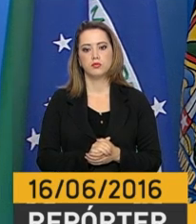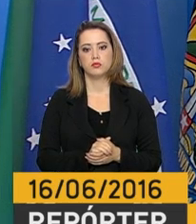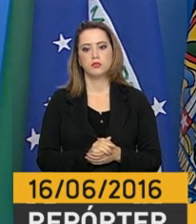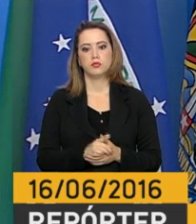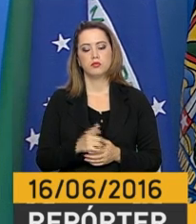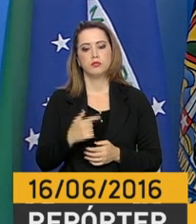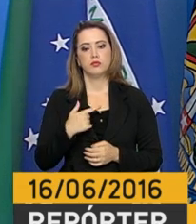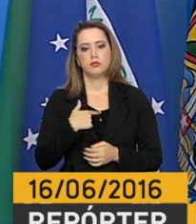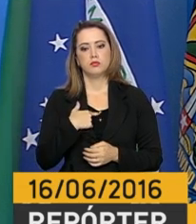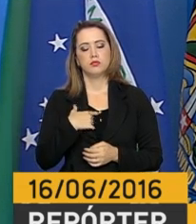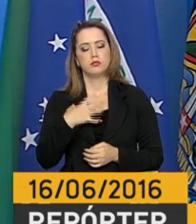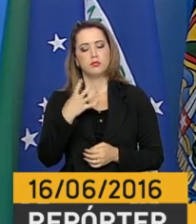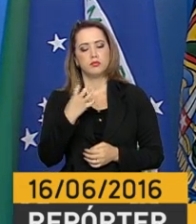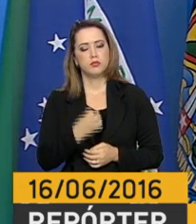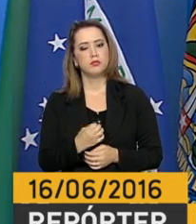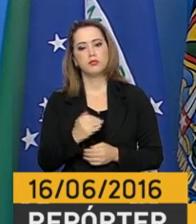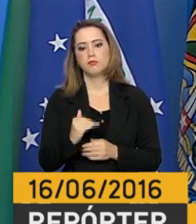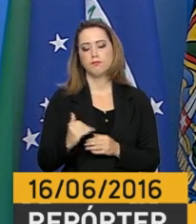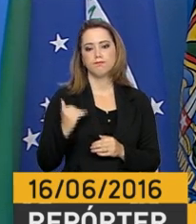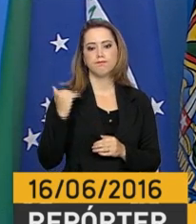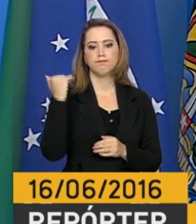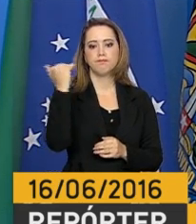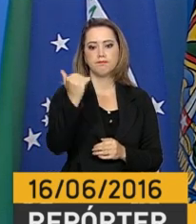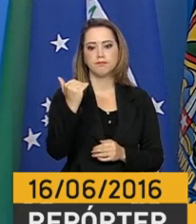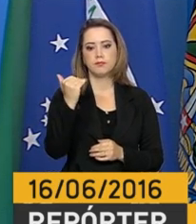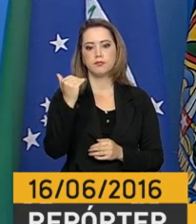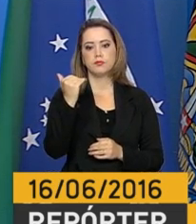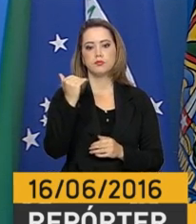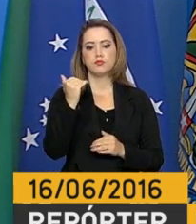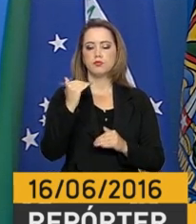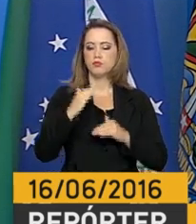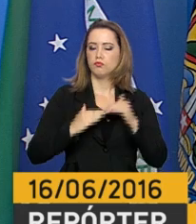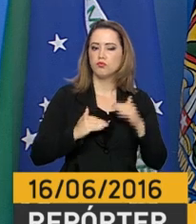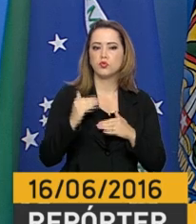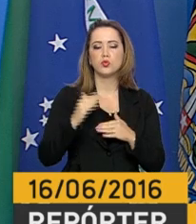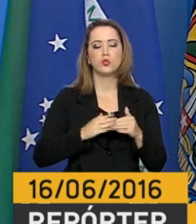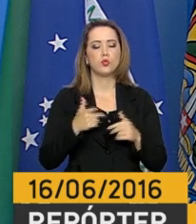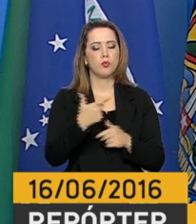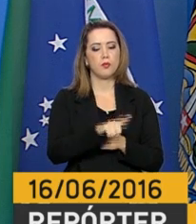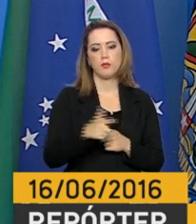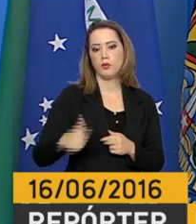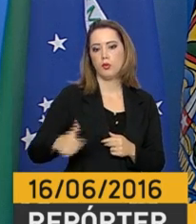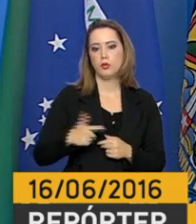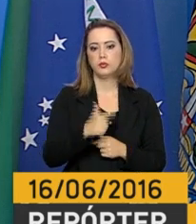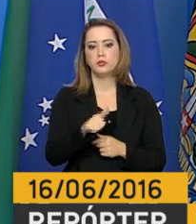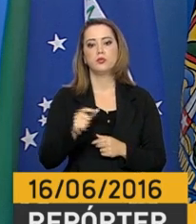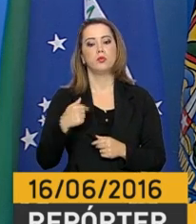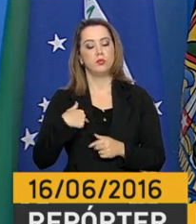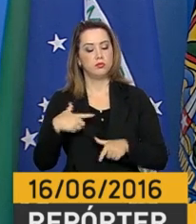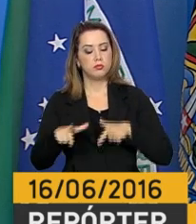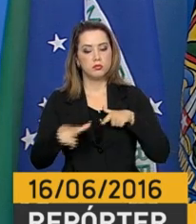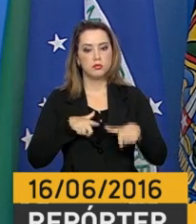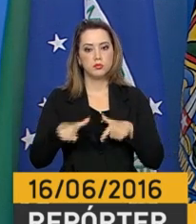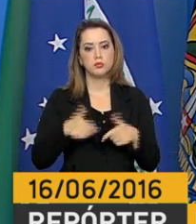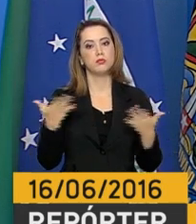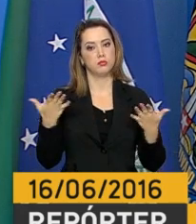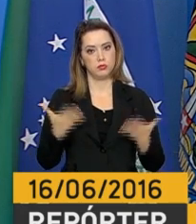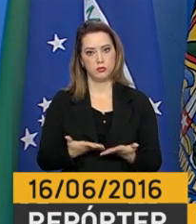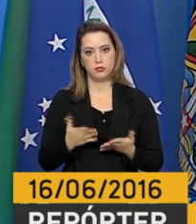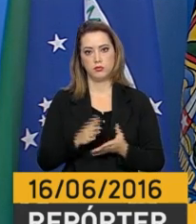qualquer outra função ou tarefa pública que eu exerça no momento ou venha